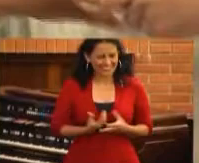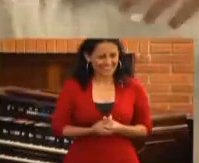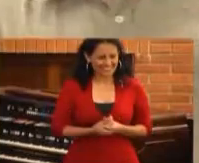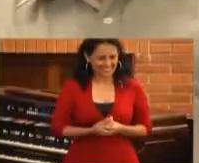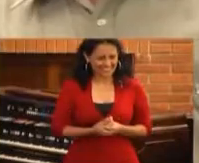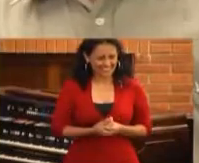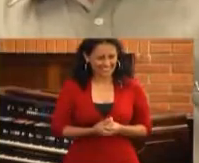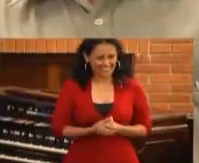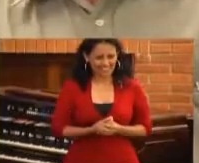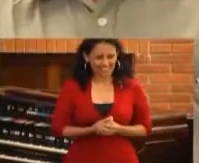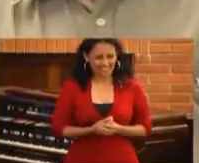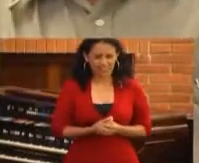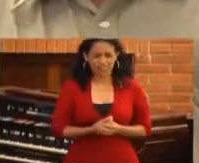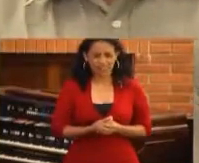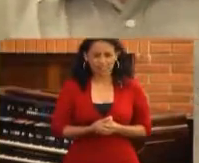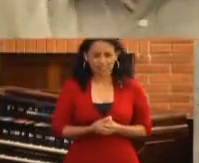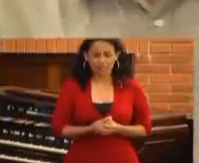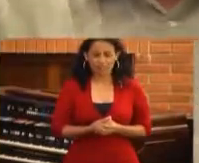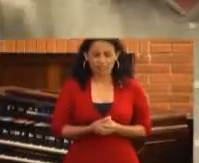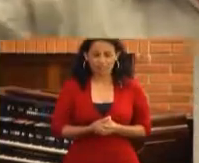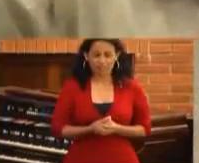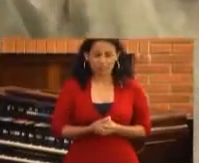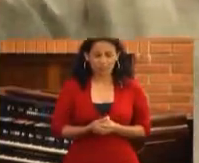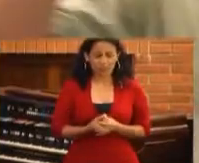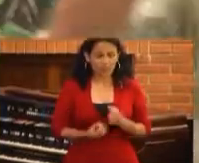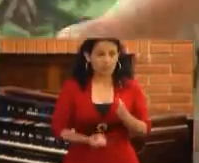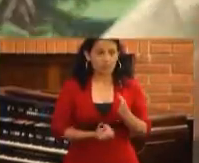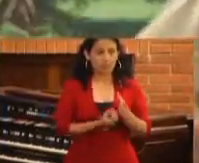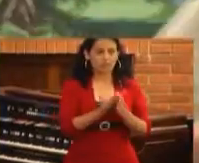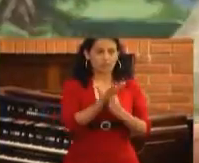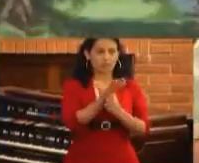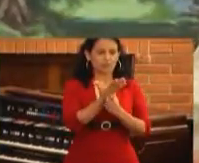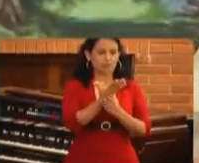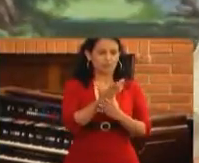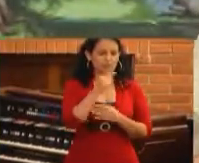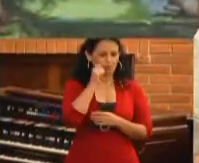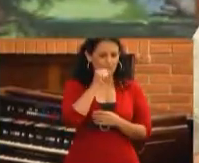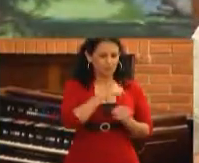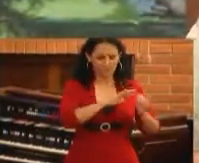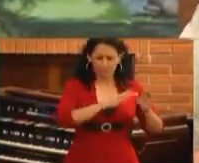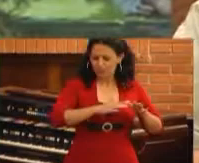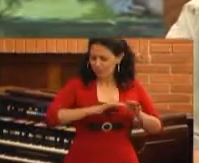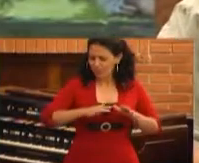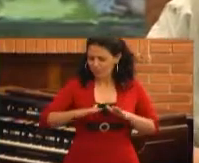se apareceu nos mares primitivos naquela sopa,